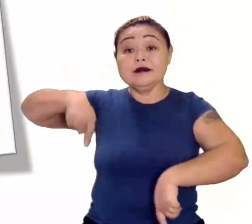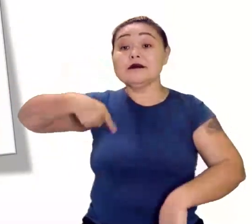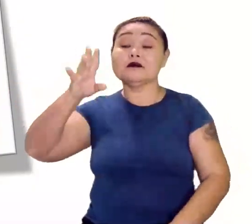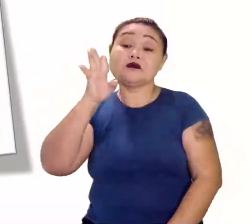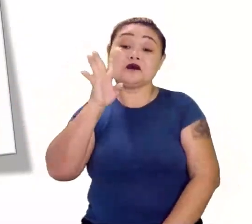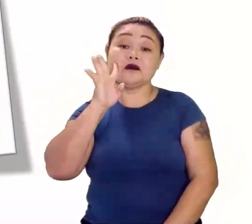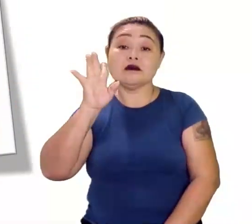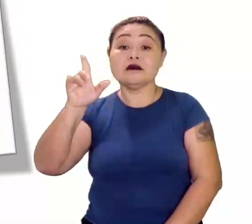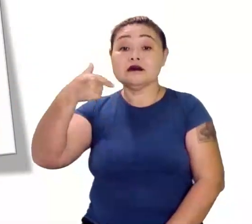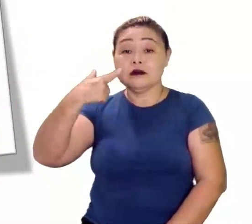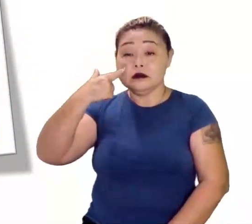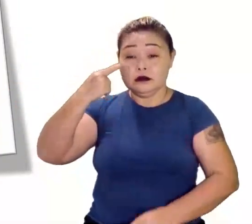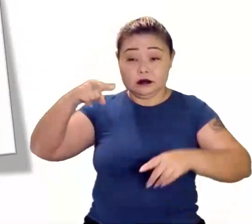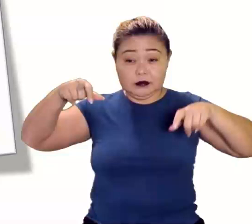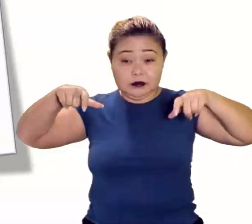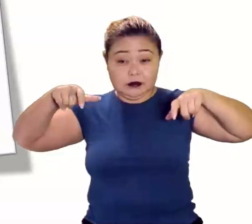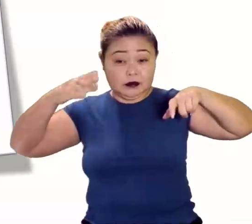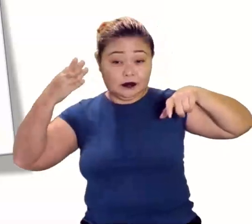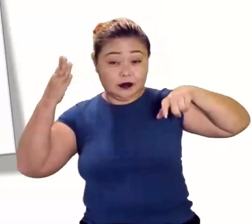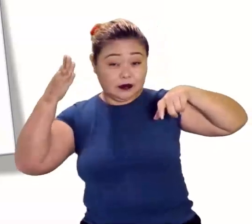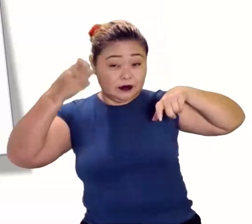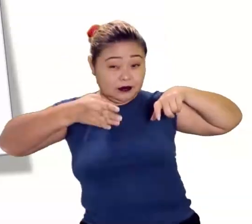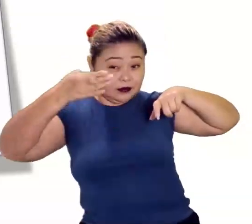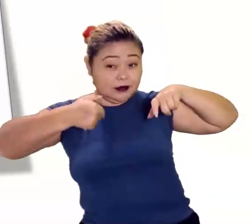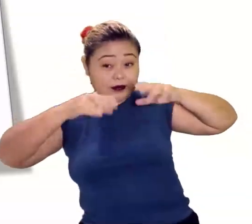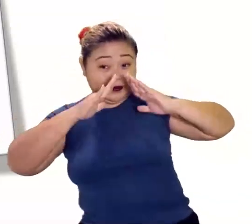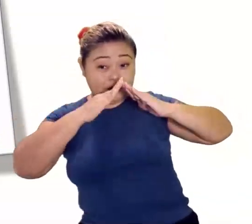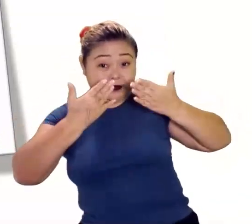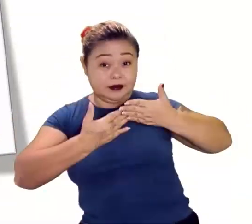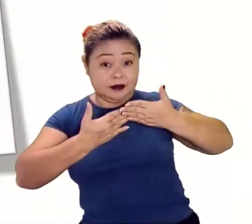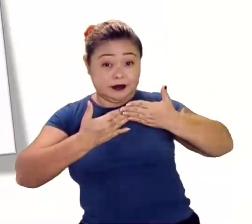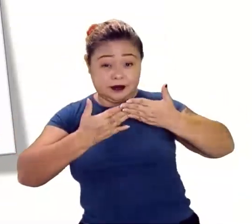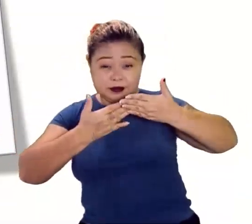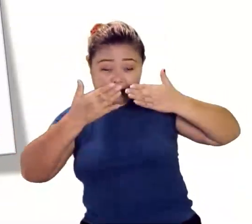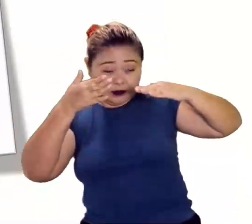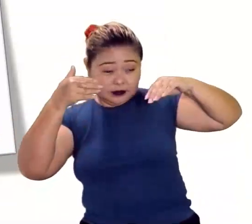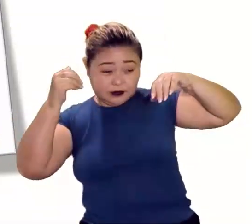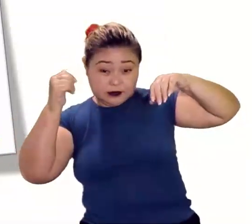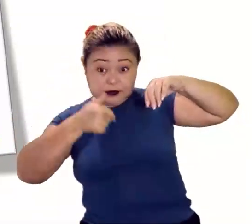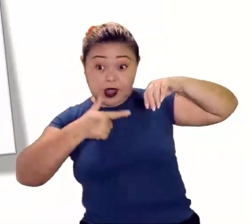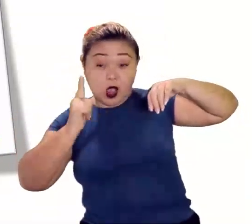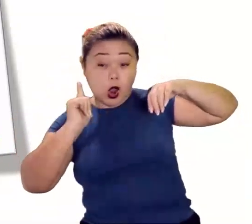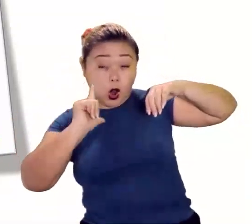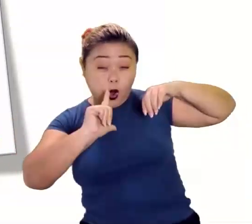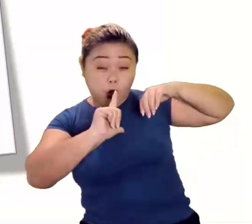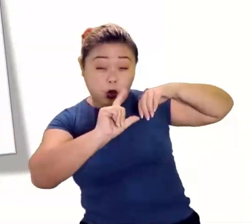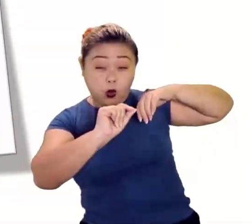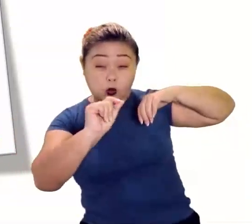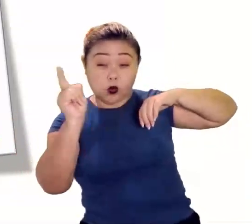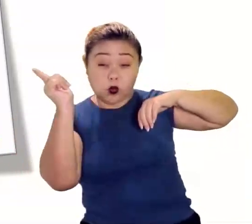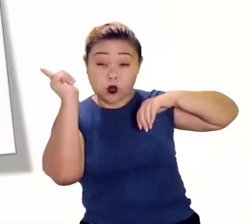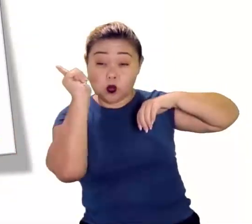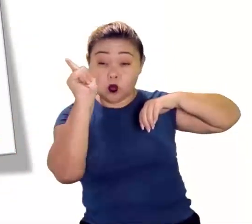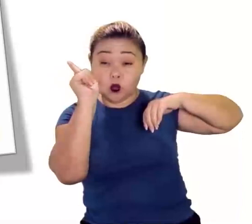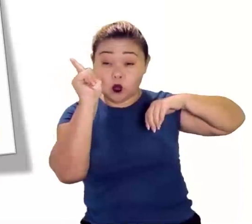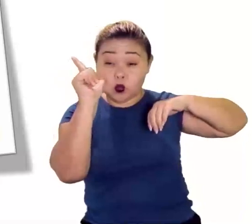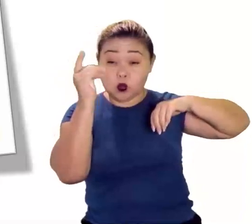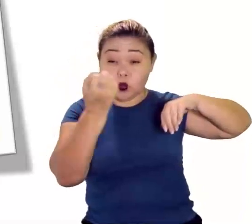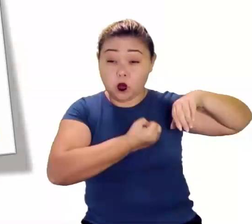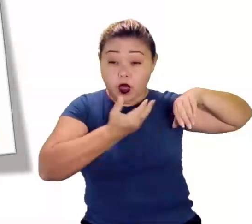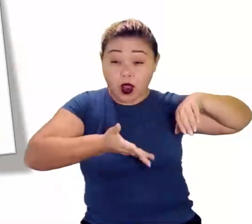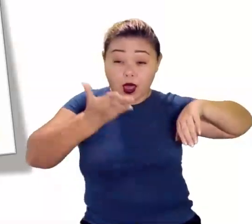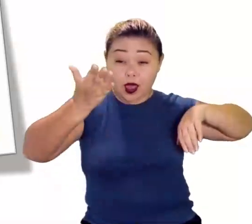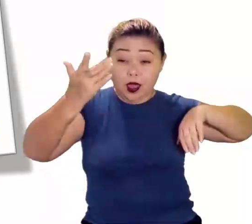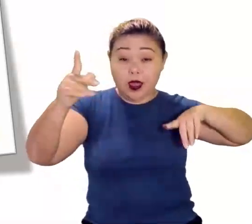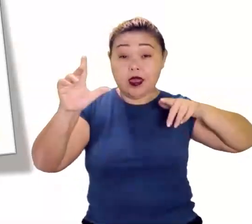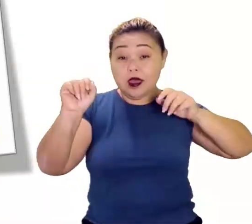Legal. Ainda mais se você mirasse no rumo da escola. Não pode não. Pode, que a bola vai bem longe, você consegue fazer os pontos todos. Não pode só quebrar o vidro lá da